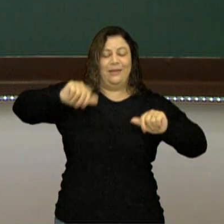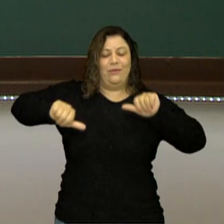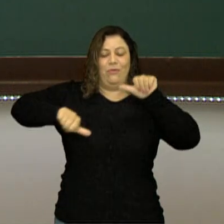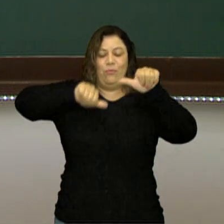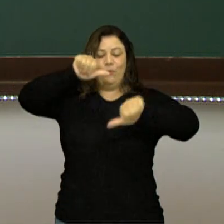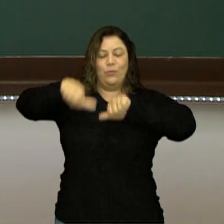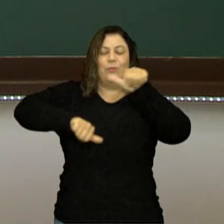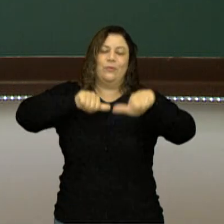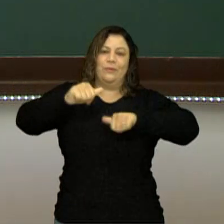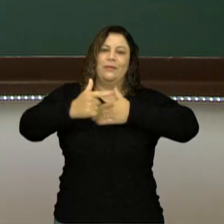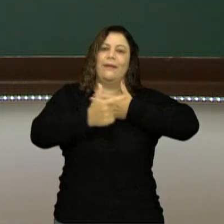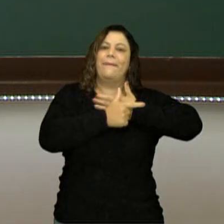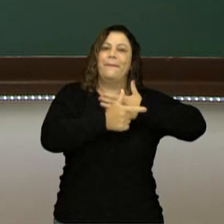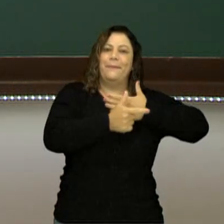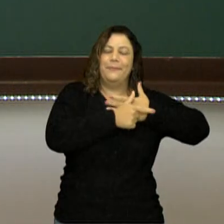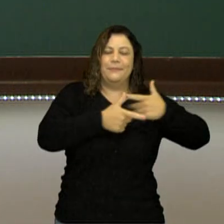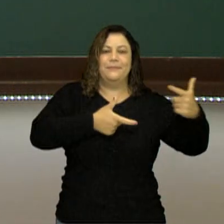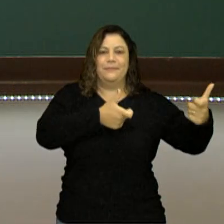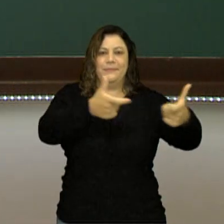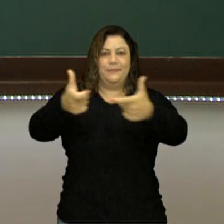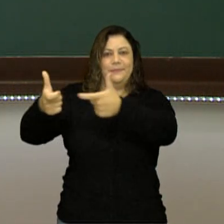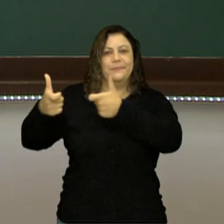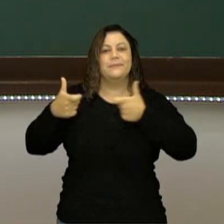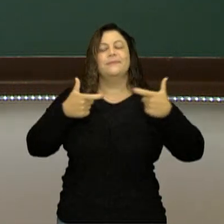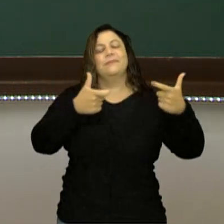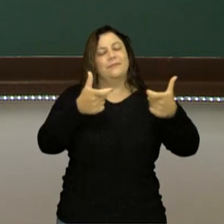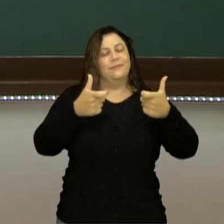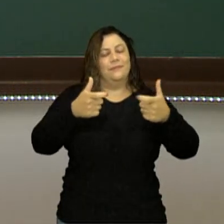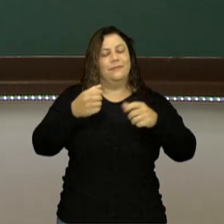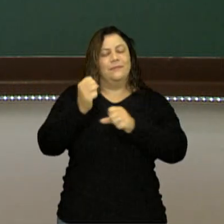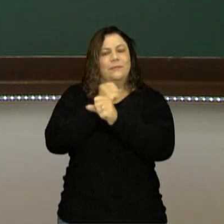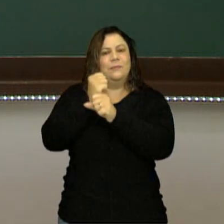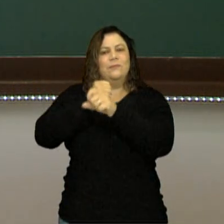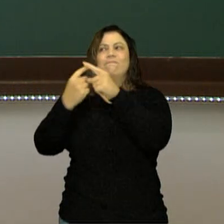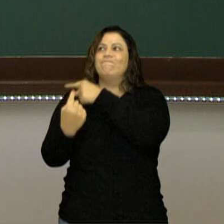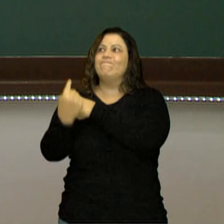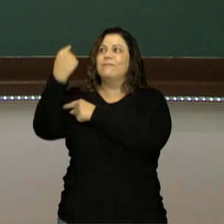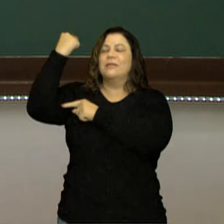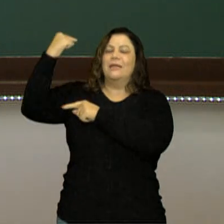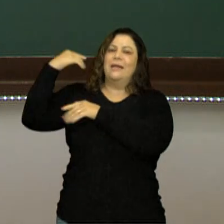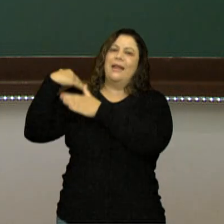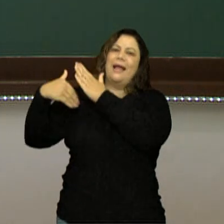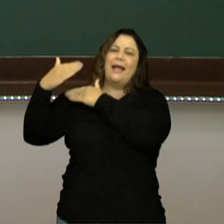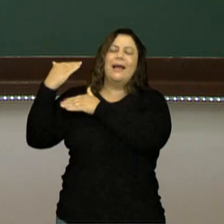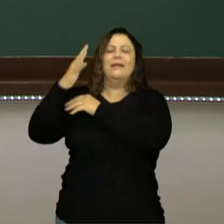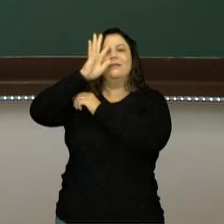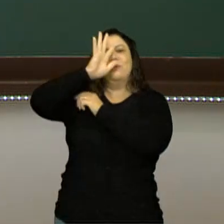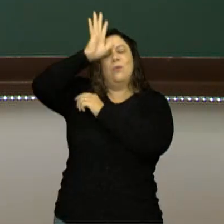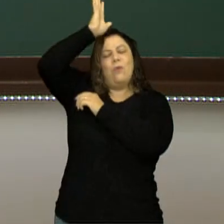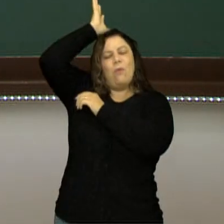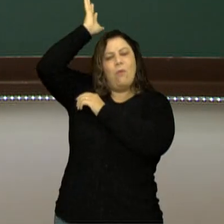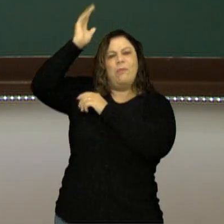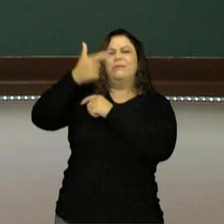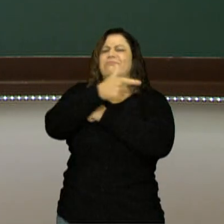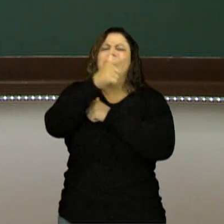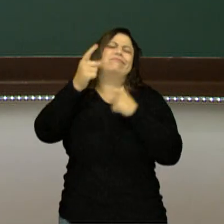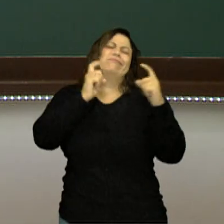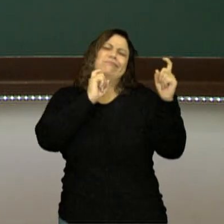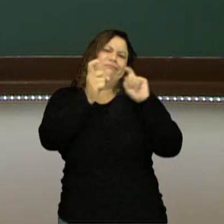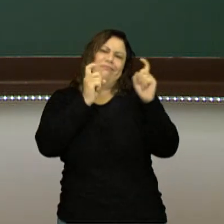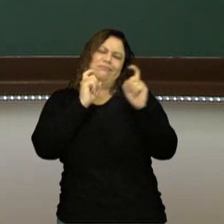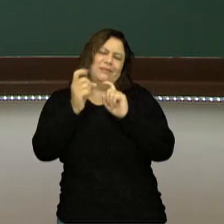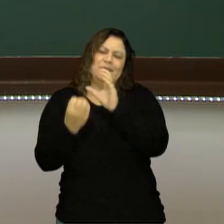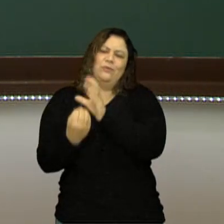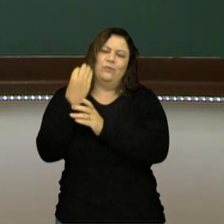papel da guerra. Então, veja, desde lá do Império Romano não havia preocupação com essa formação e ela vai ressurgir agora